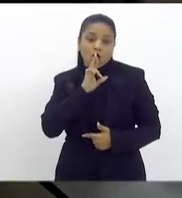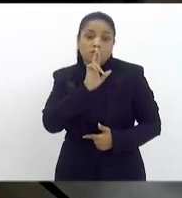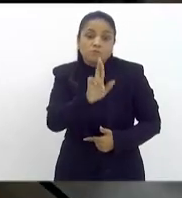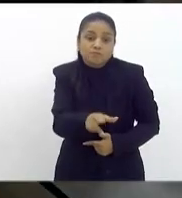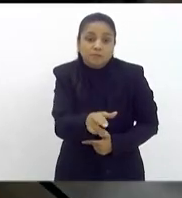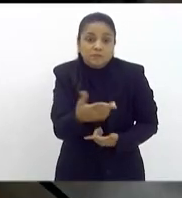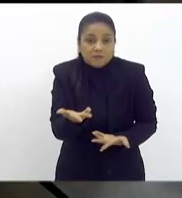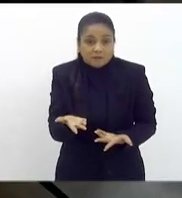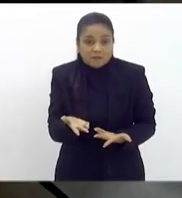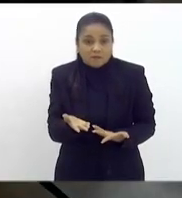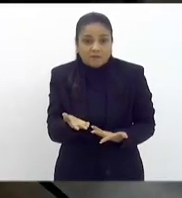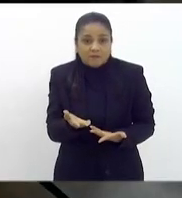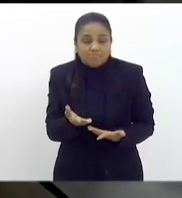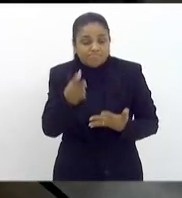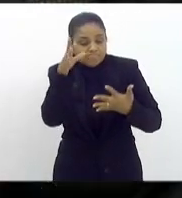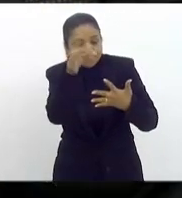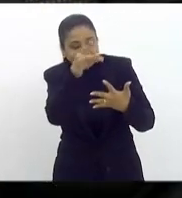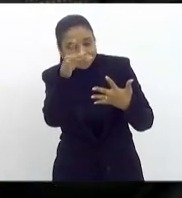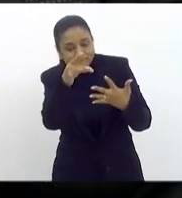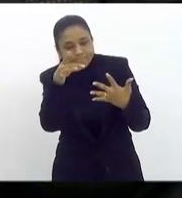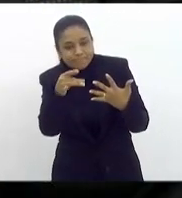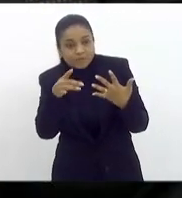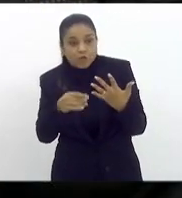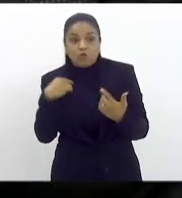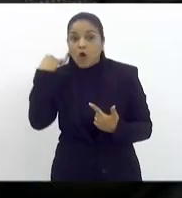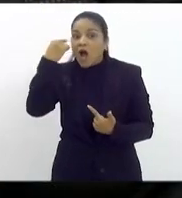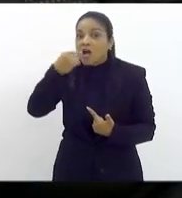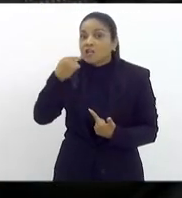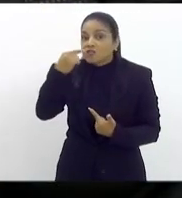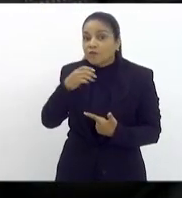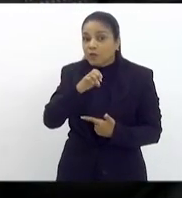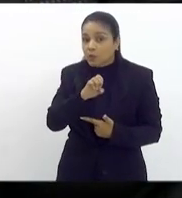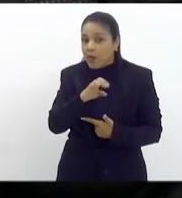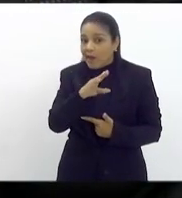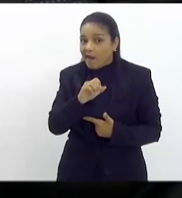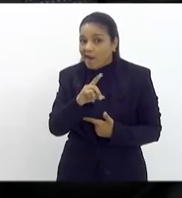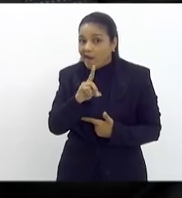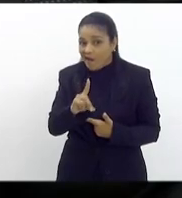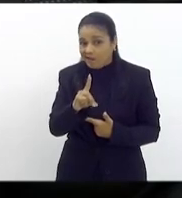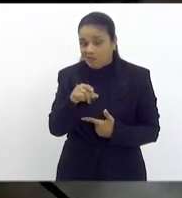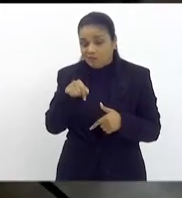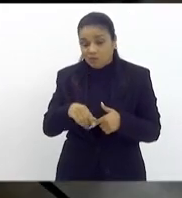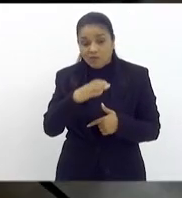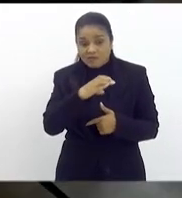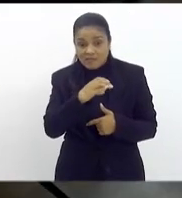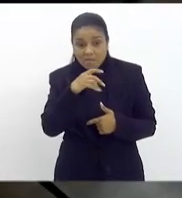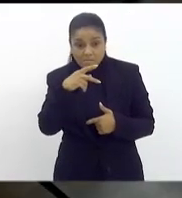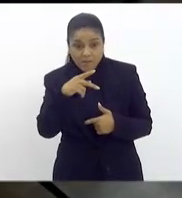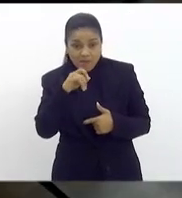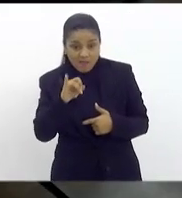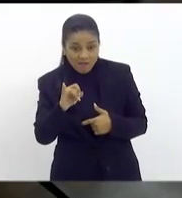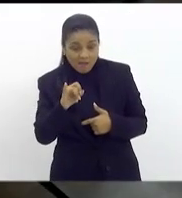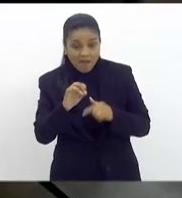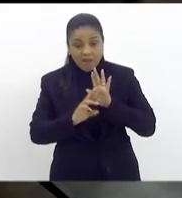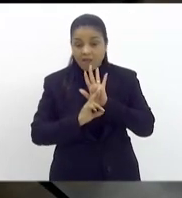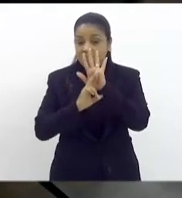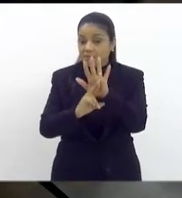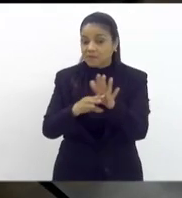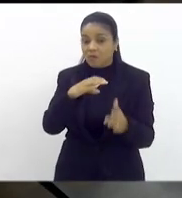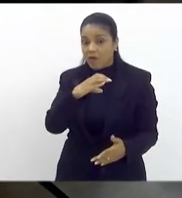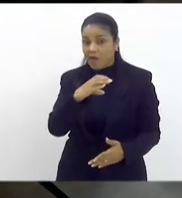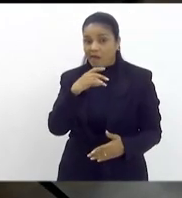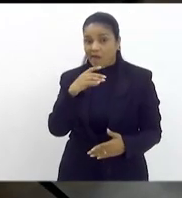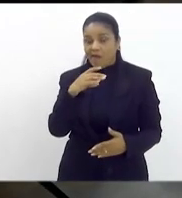ECAD, doutor. Casos específicos. Eu sou advogado do ECAD. Mas o senhor está falando pelo ECAD. O senhor está numa CPI falando pelo ECAD. Pois não. A gente está falando um